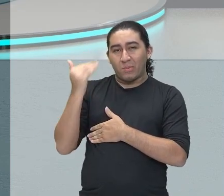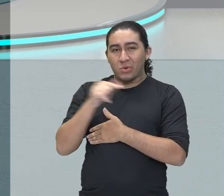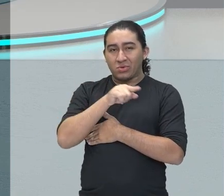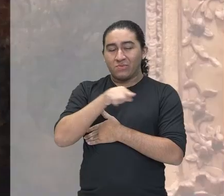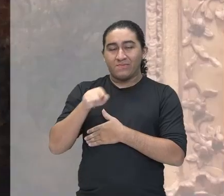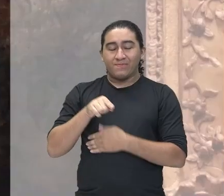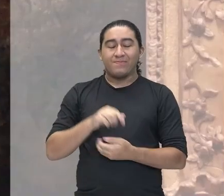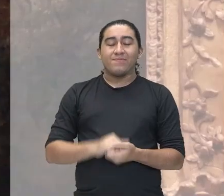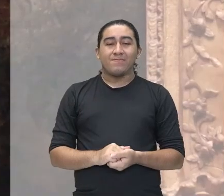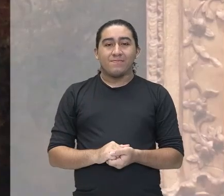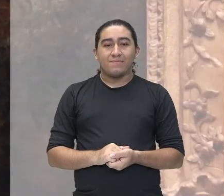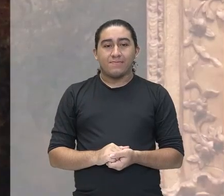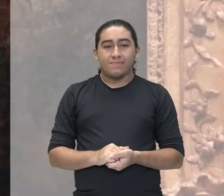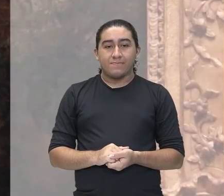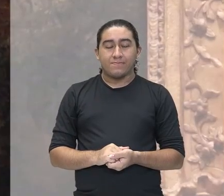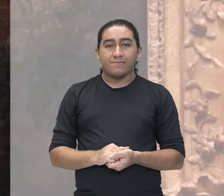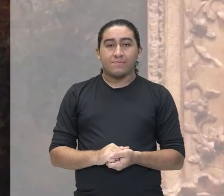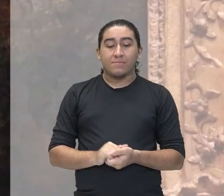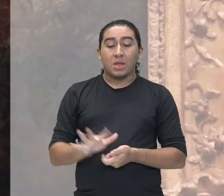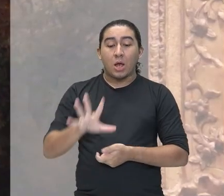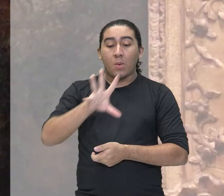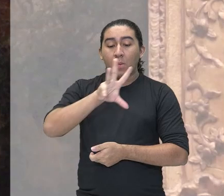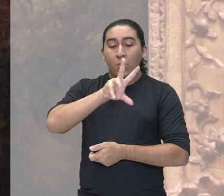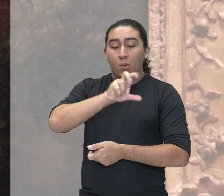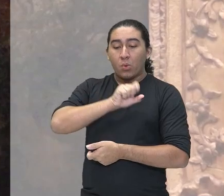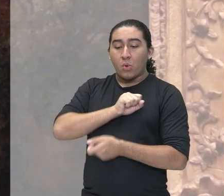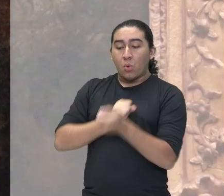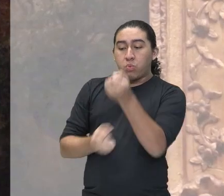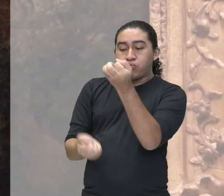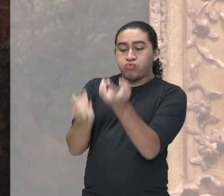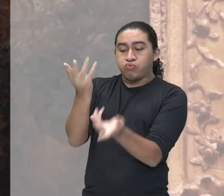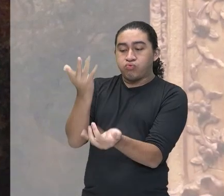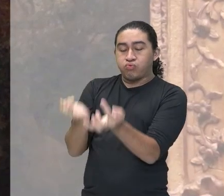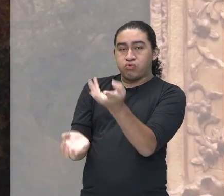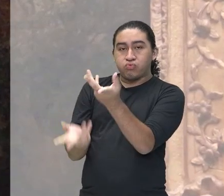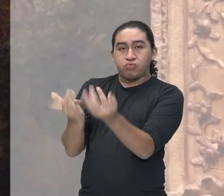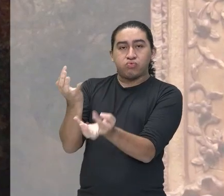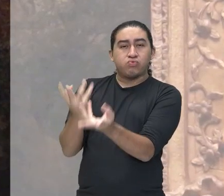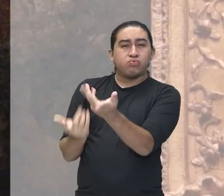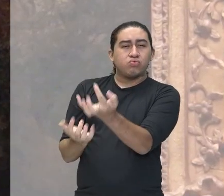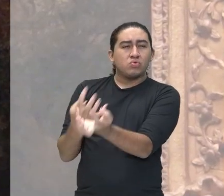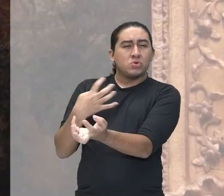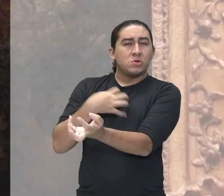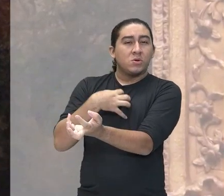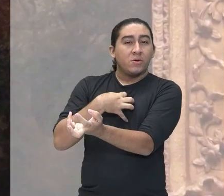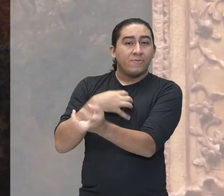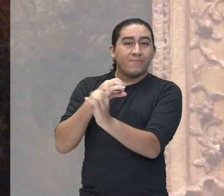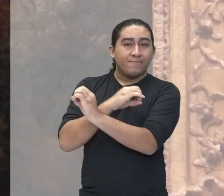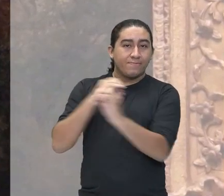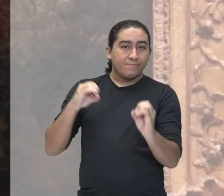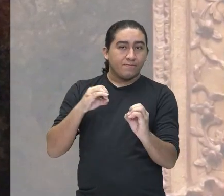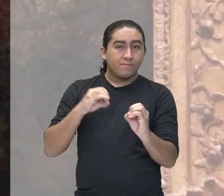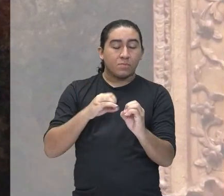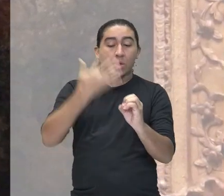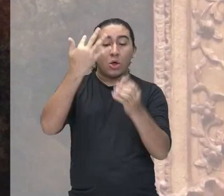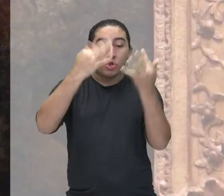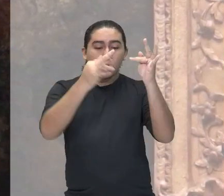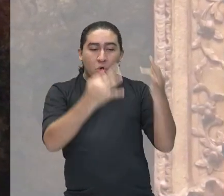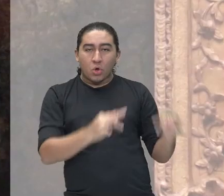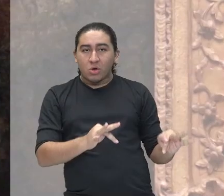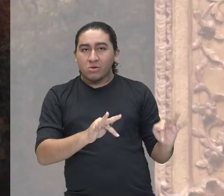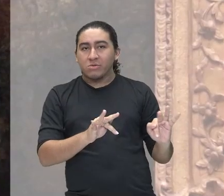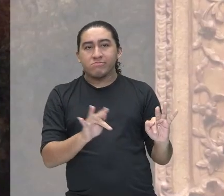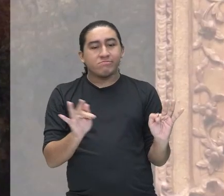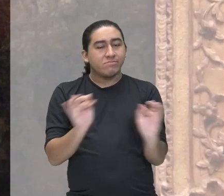Vamos ver? Amor é fogo que arde sem se ver. É ferida que dói e não se